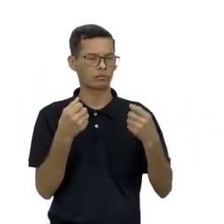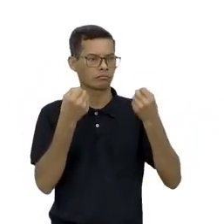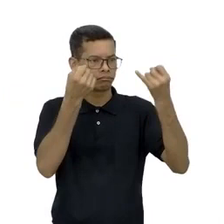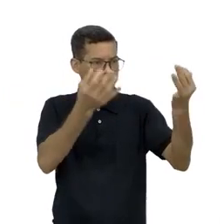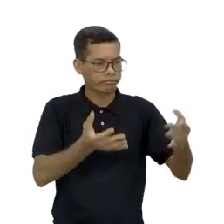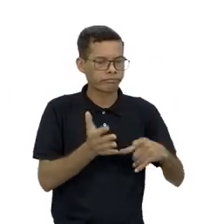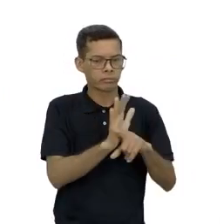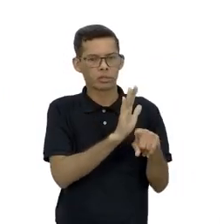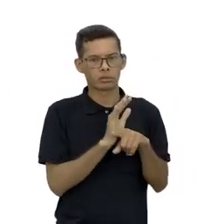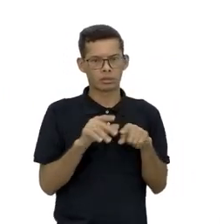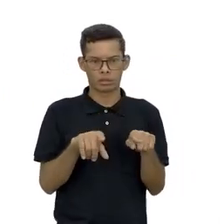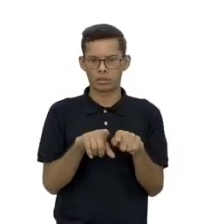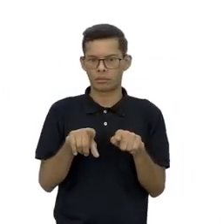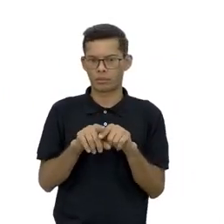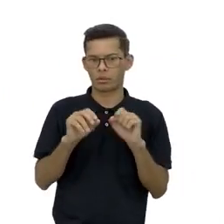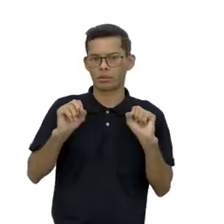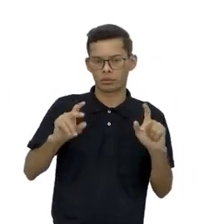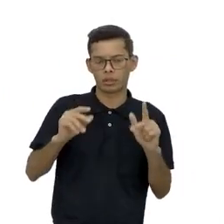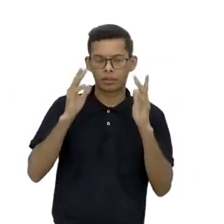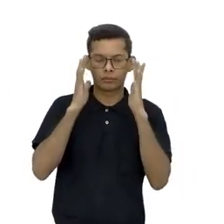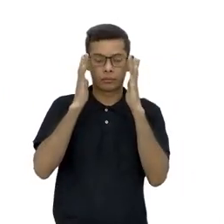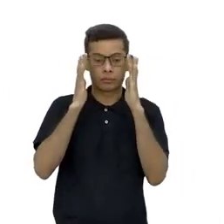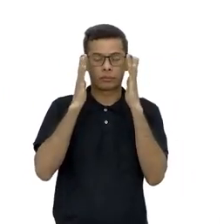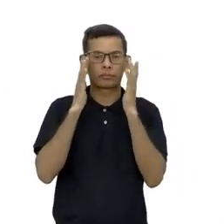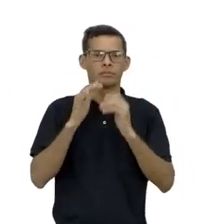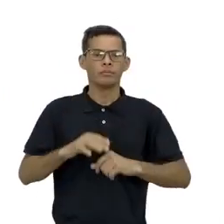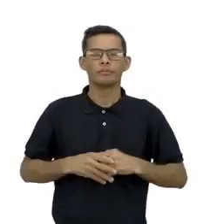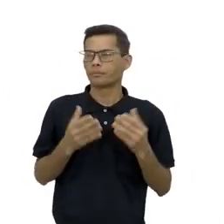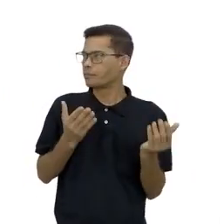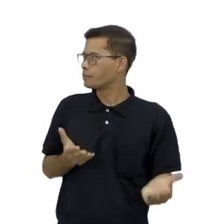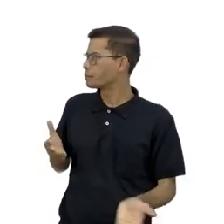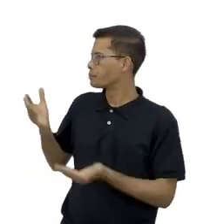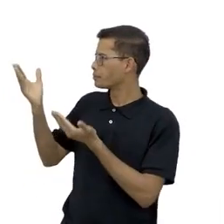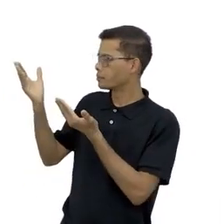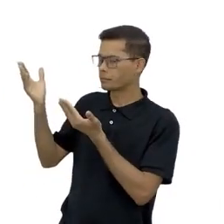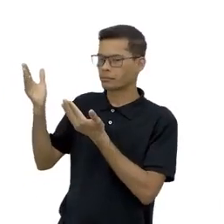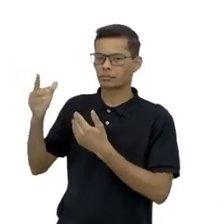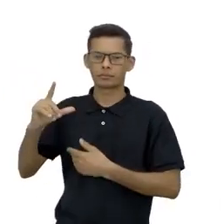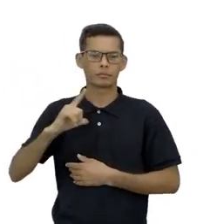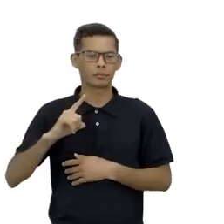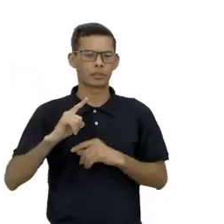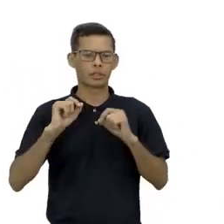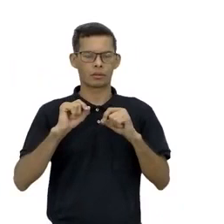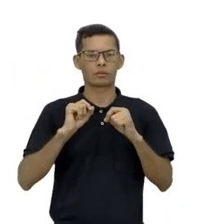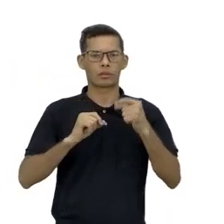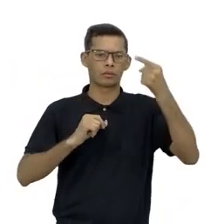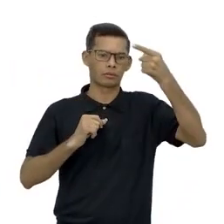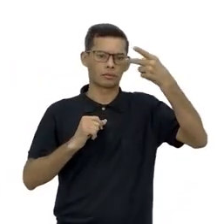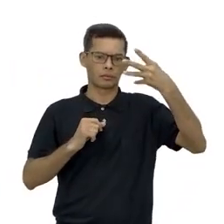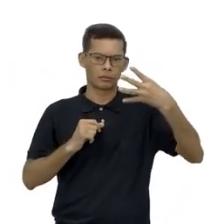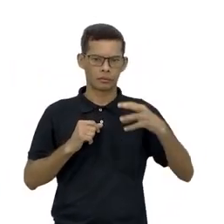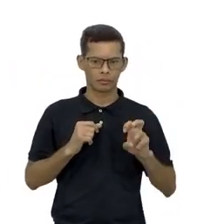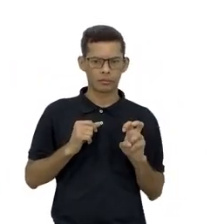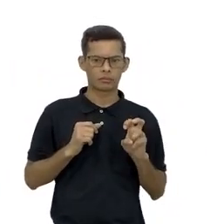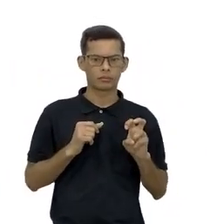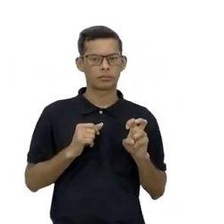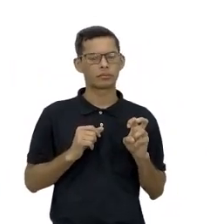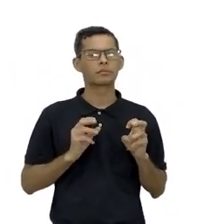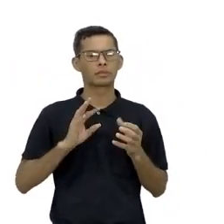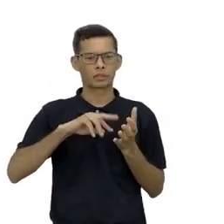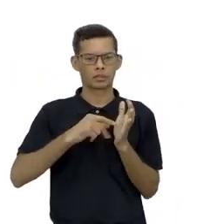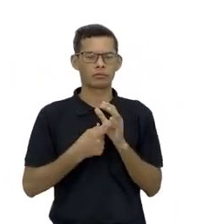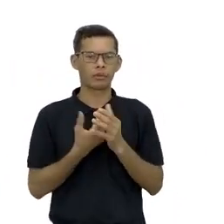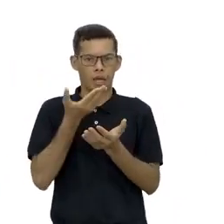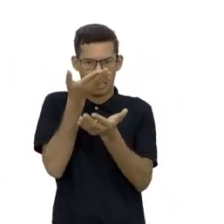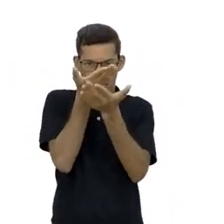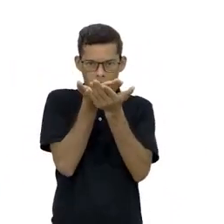ok? Bom, e aí nós temos aqui a sequência de aulas que serão abordadas